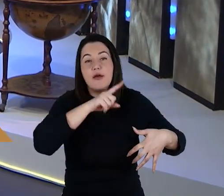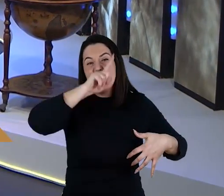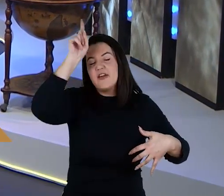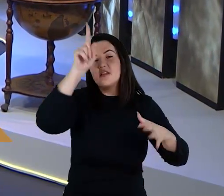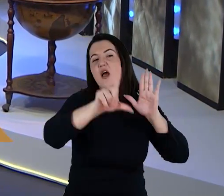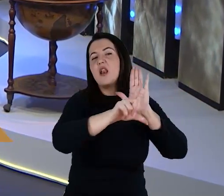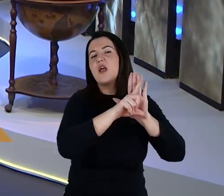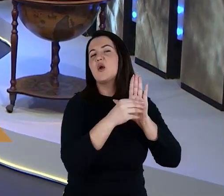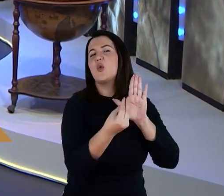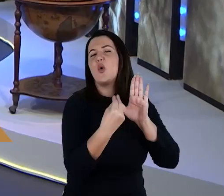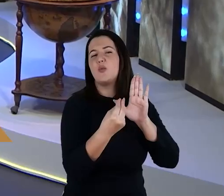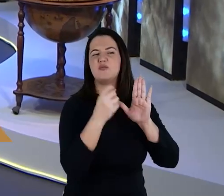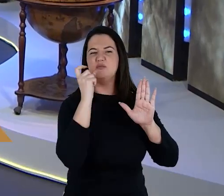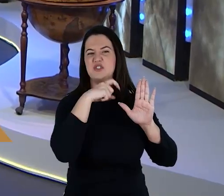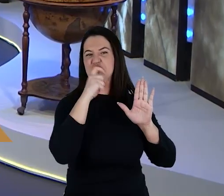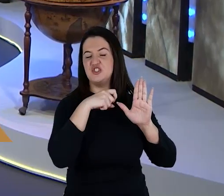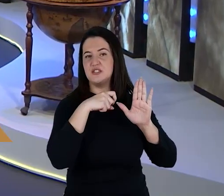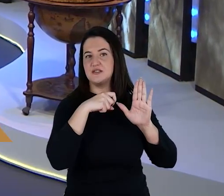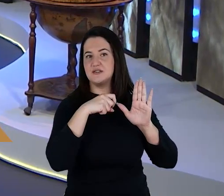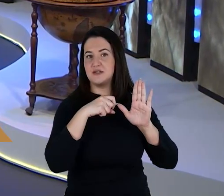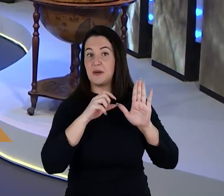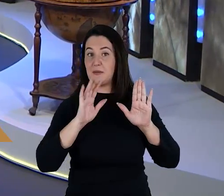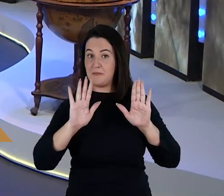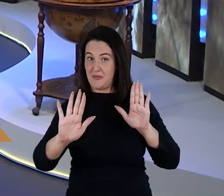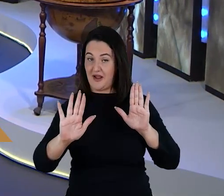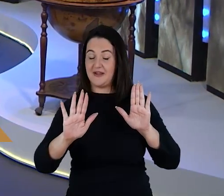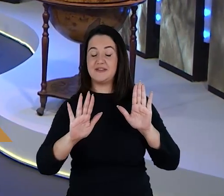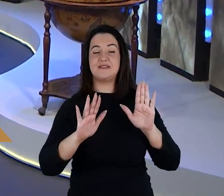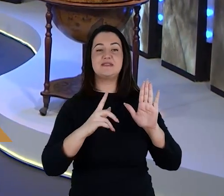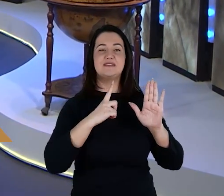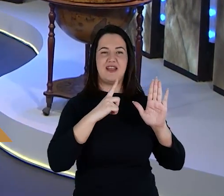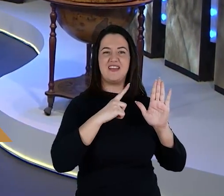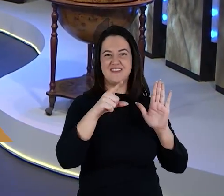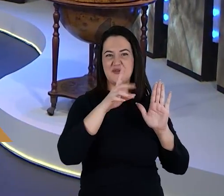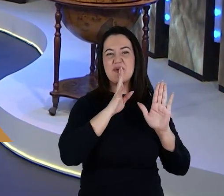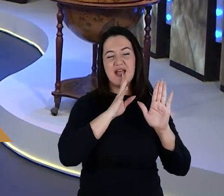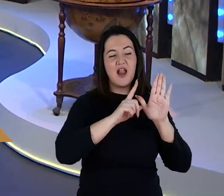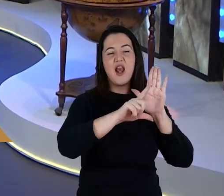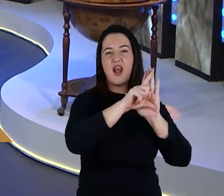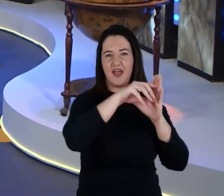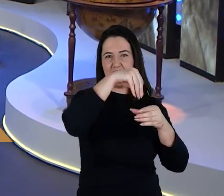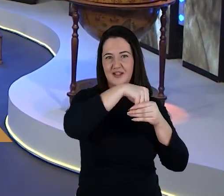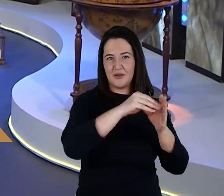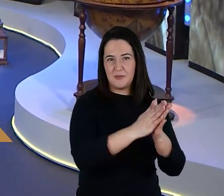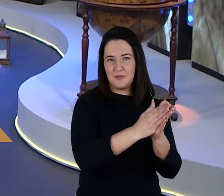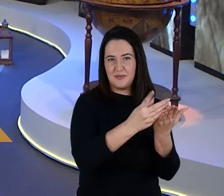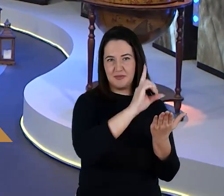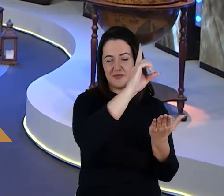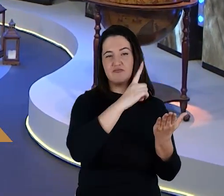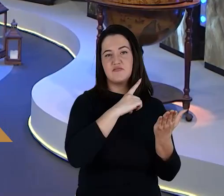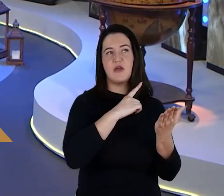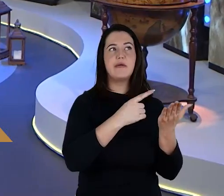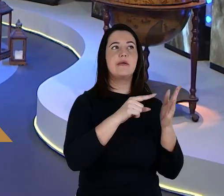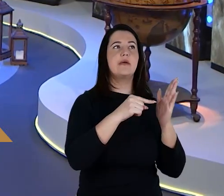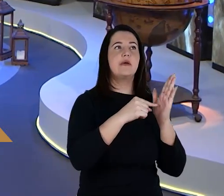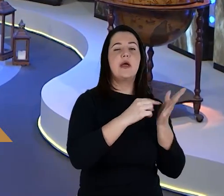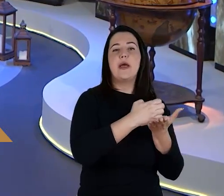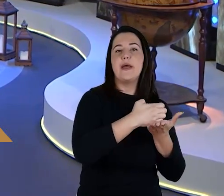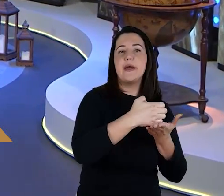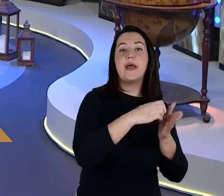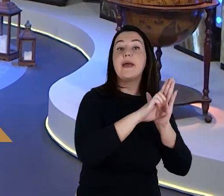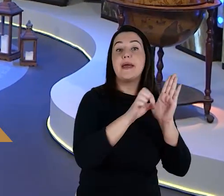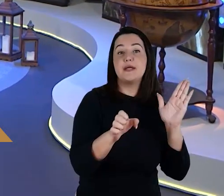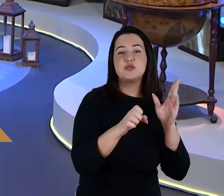que está especialmente no livro do Êxodo e Deuteronômio e também no Levítico, para os críticos, era